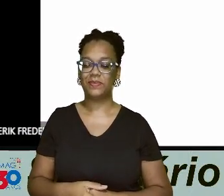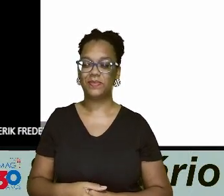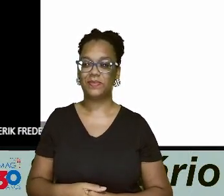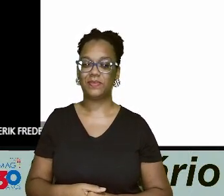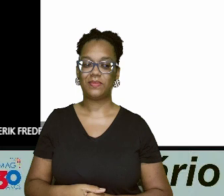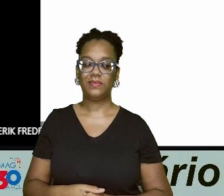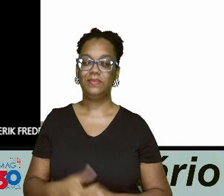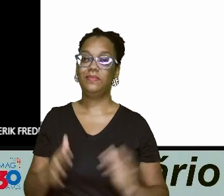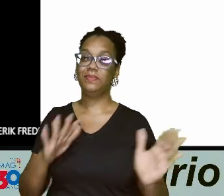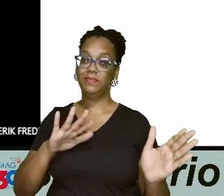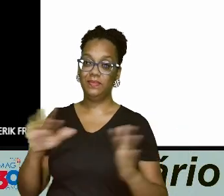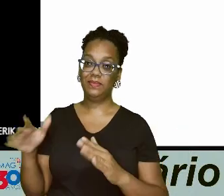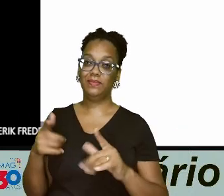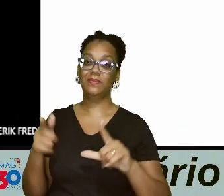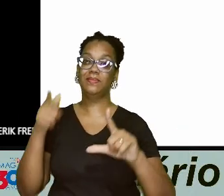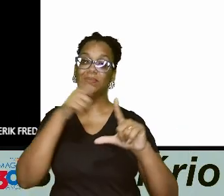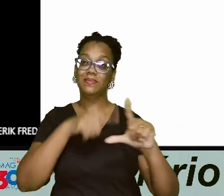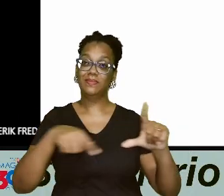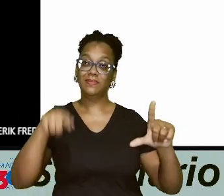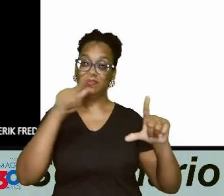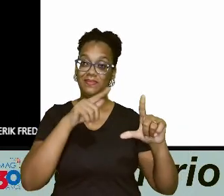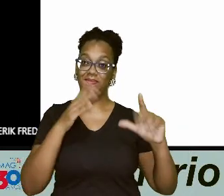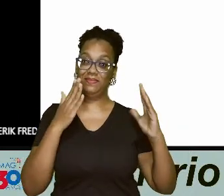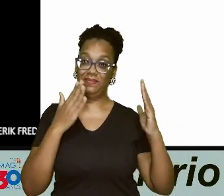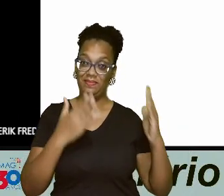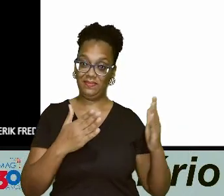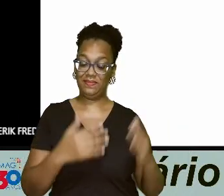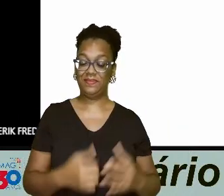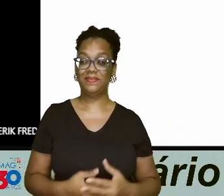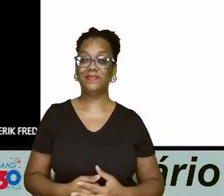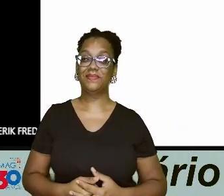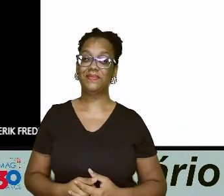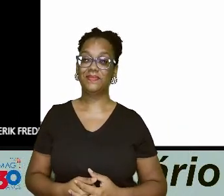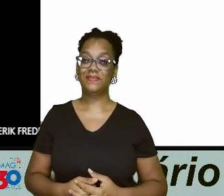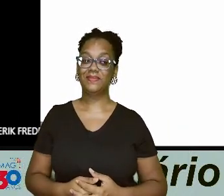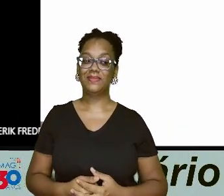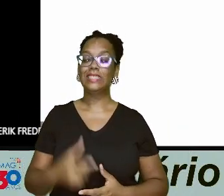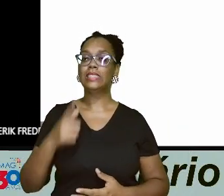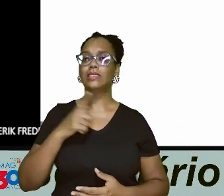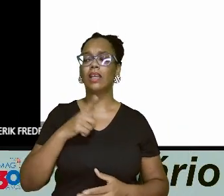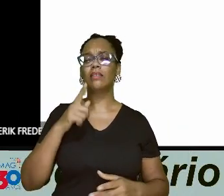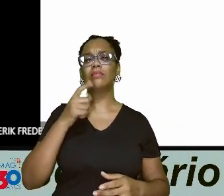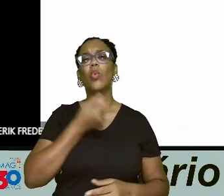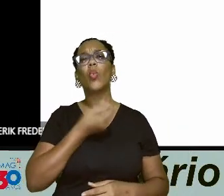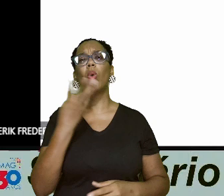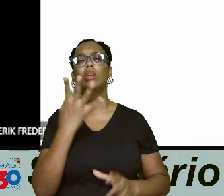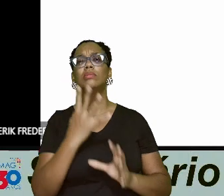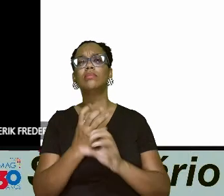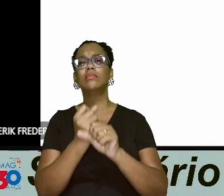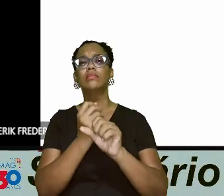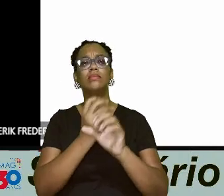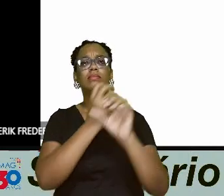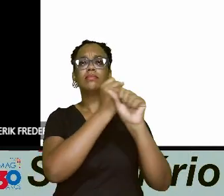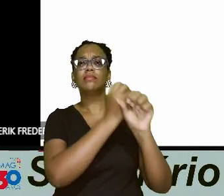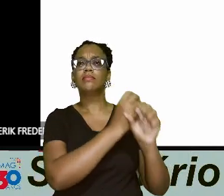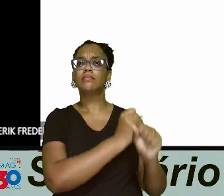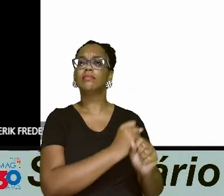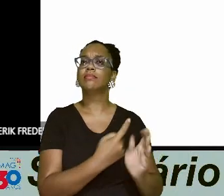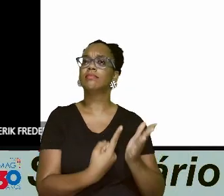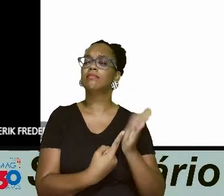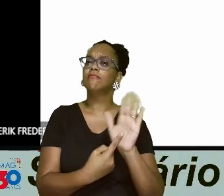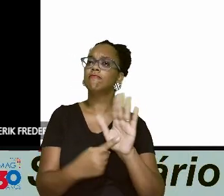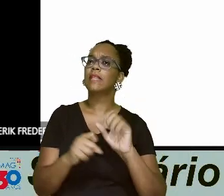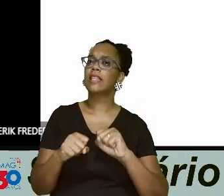Neste outro gráfico, foi tabulado um número de casos em que foi apresentada defesa por parte